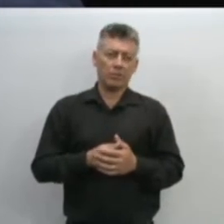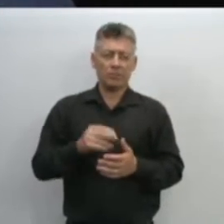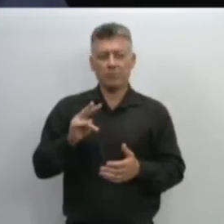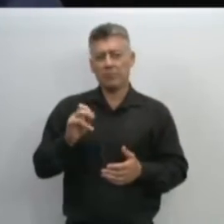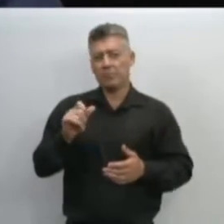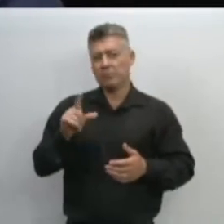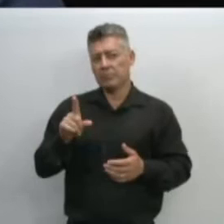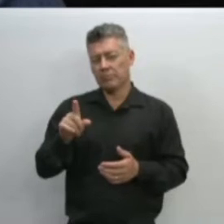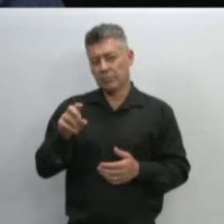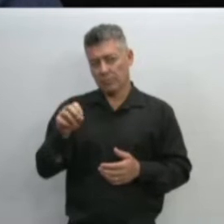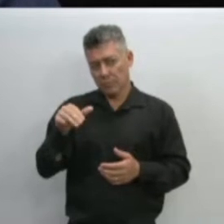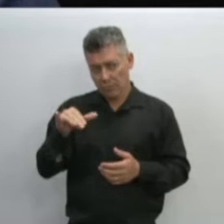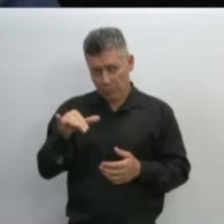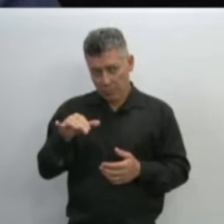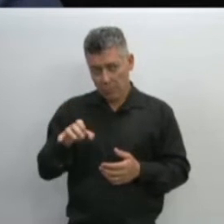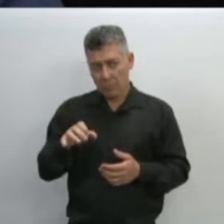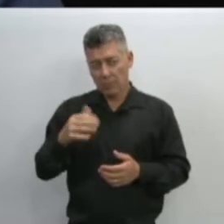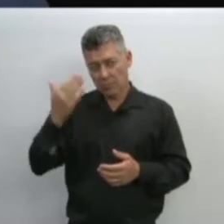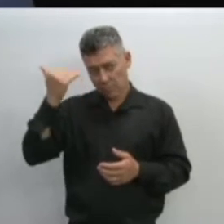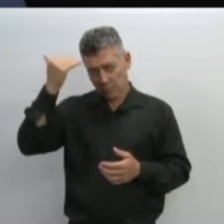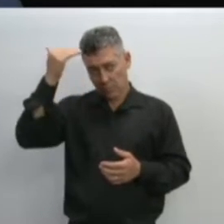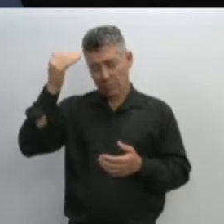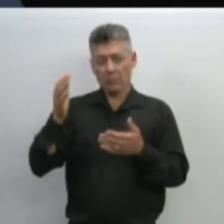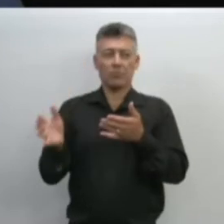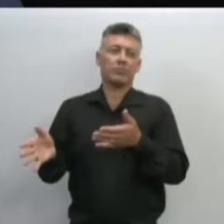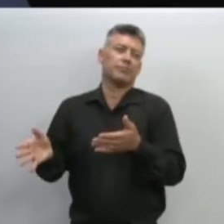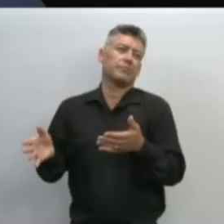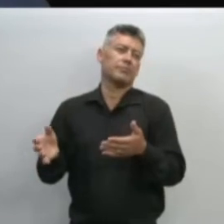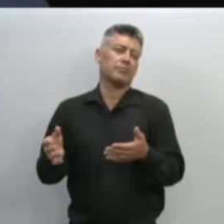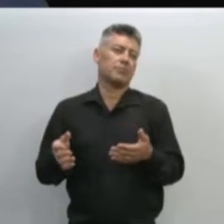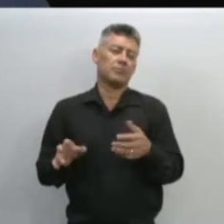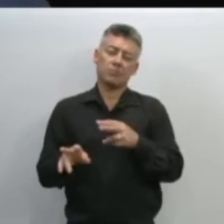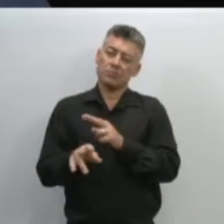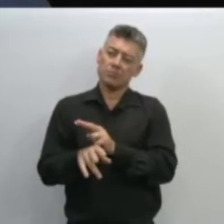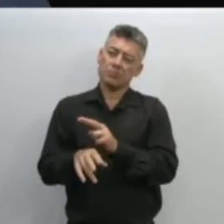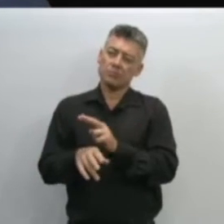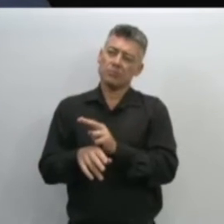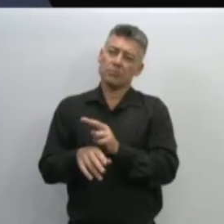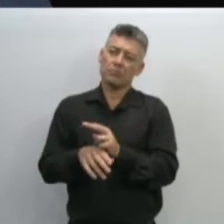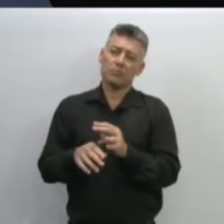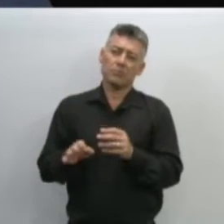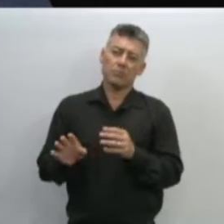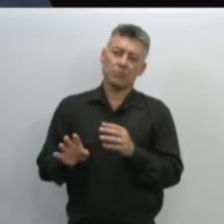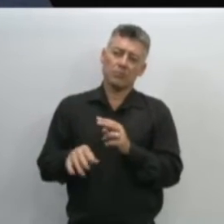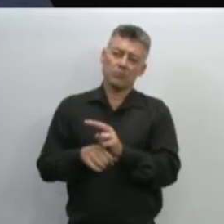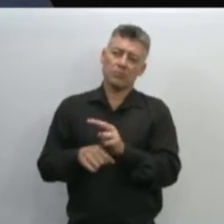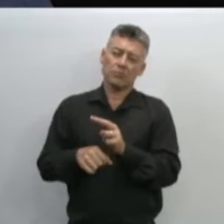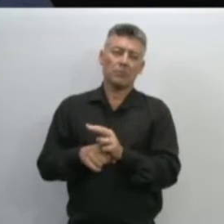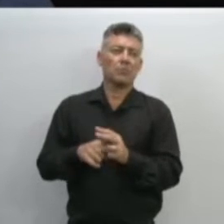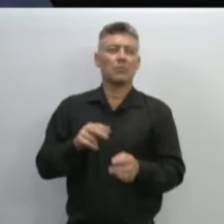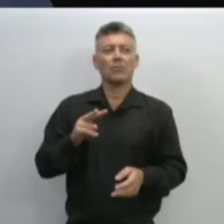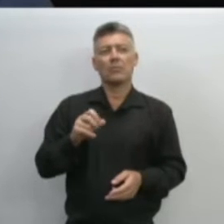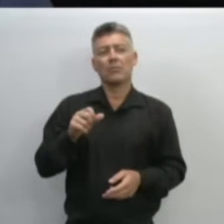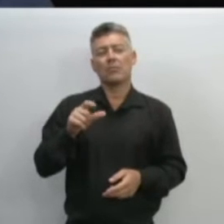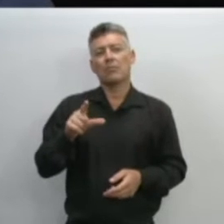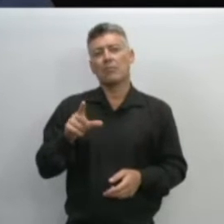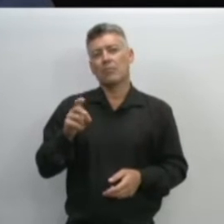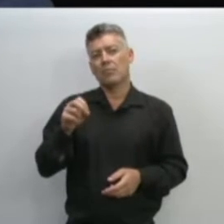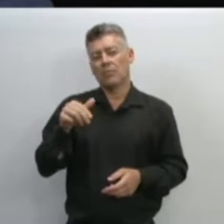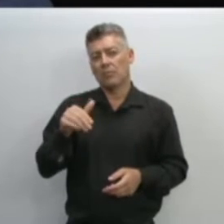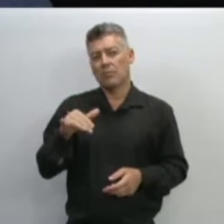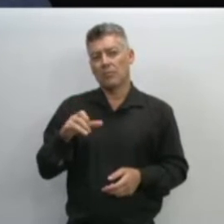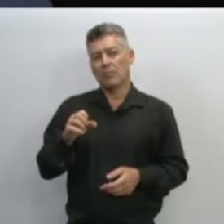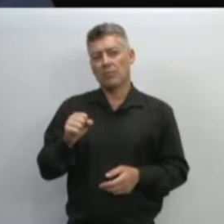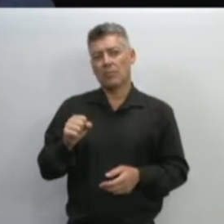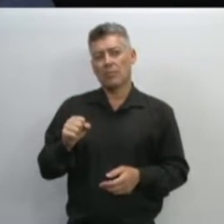porque sou fã, sou até suspeito de falar sobre Valdones aqui. E Valdones, ele tem uma